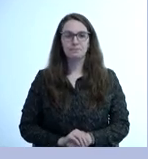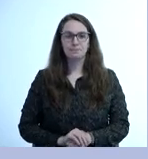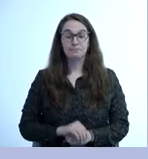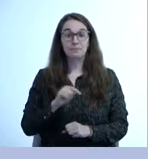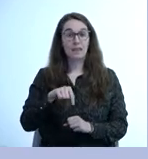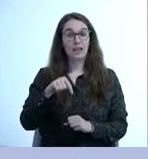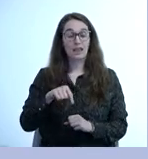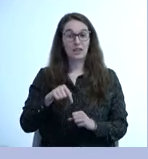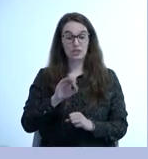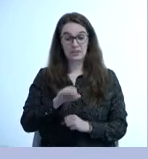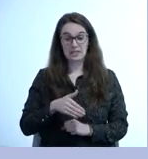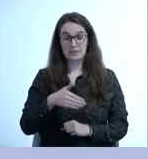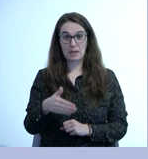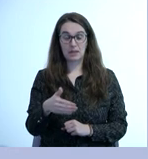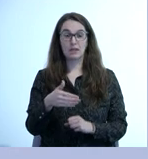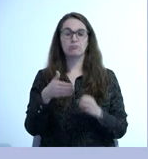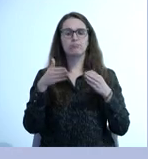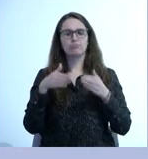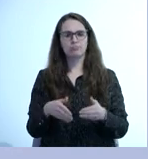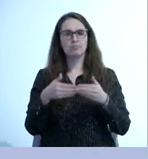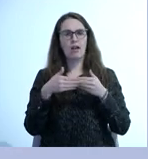Este fim de semana inaugural,